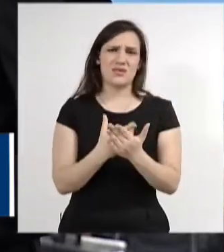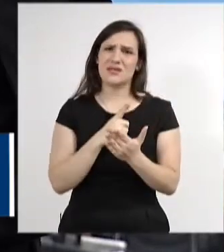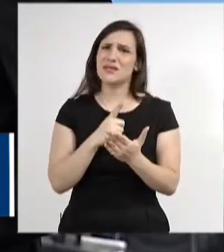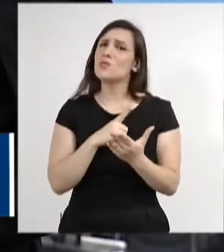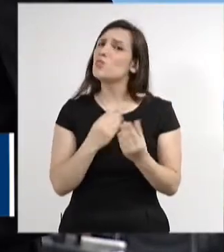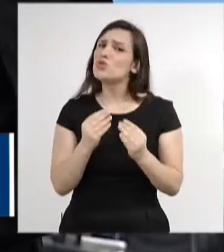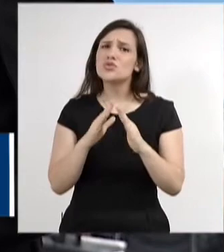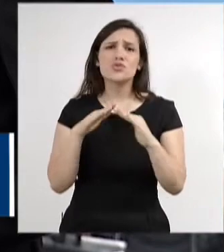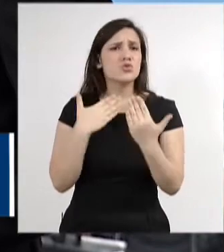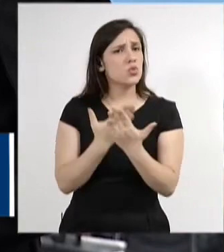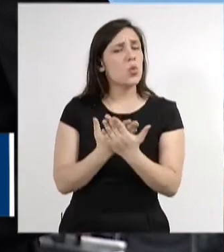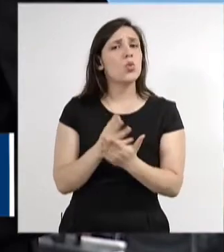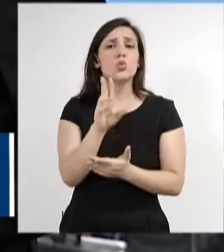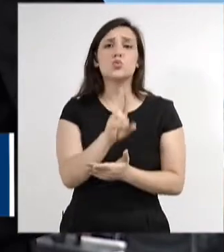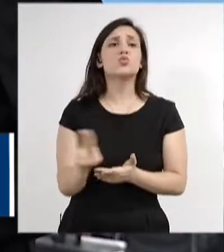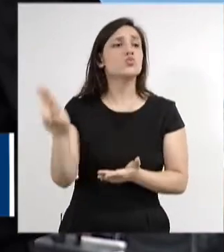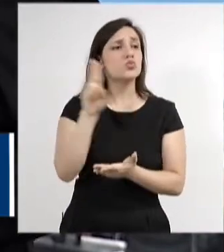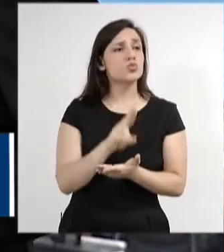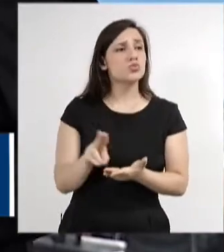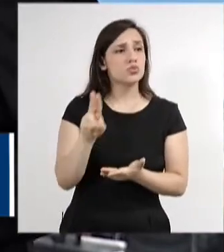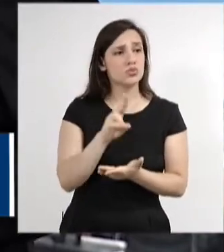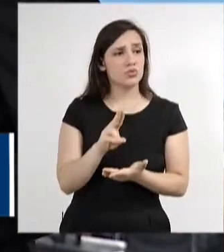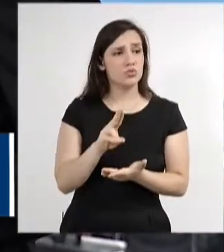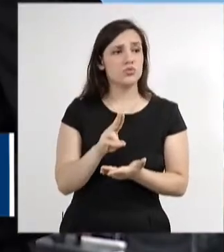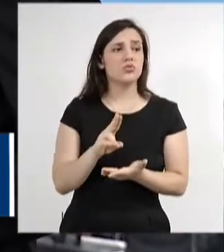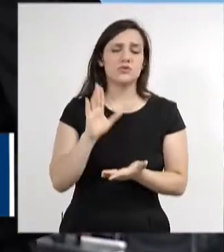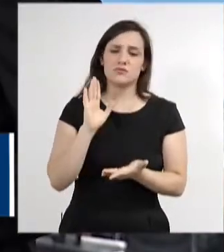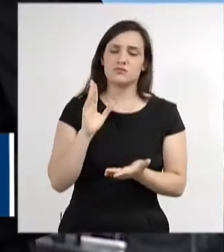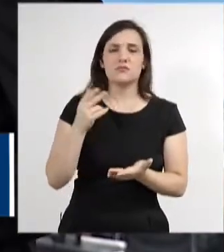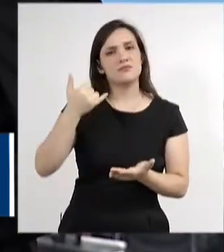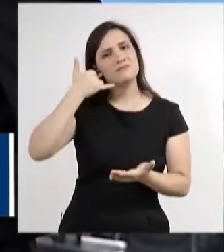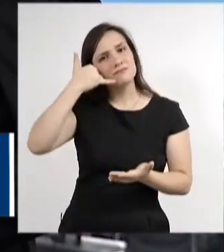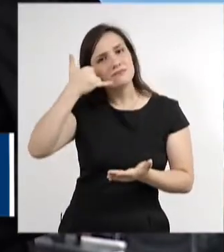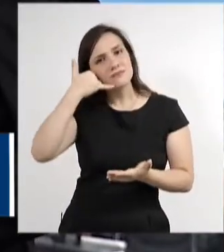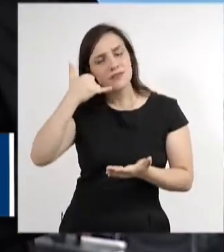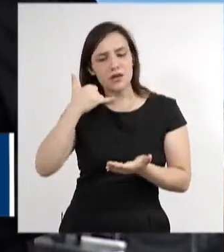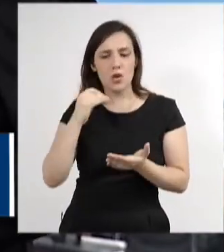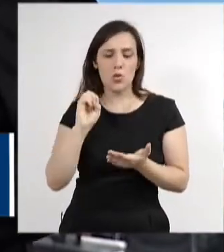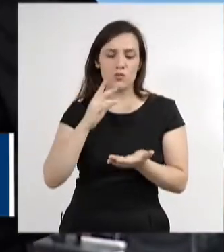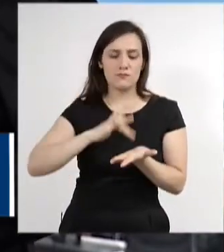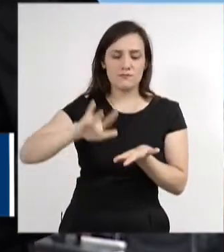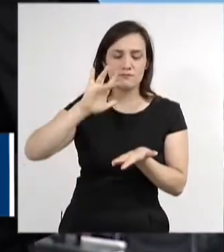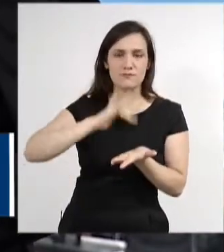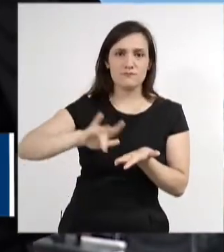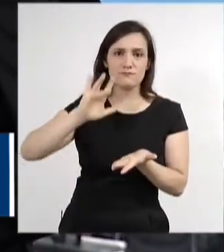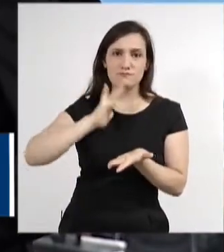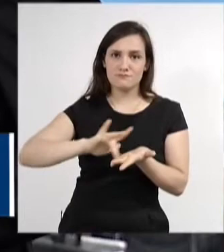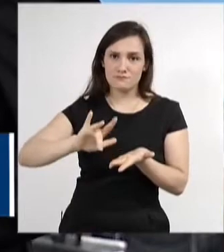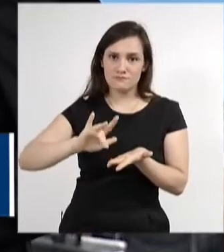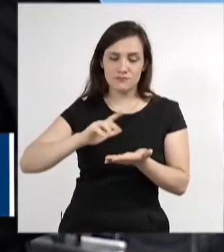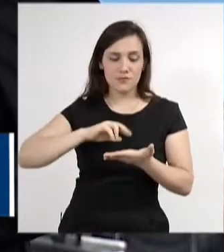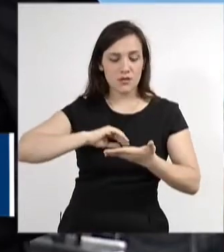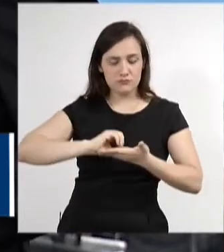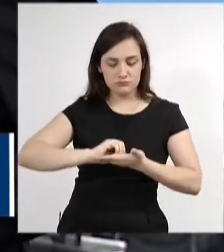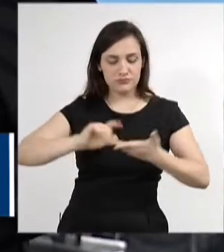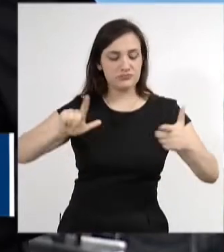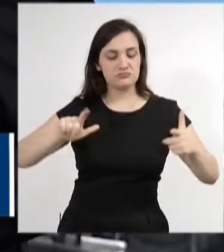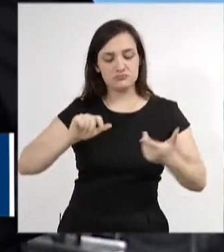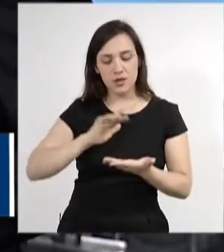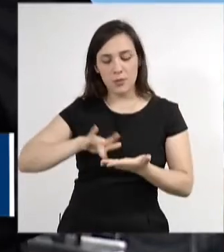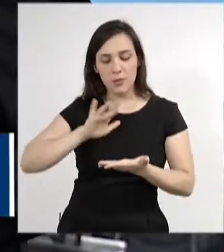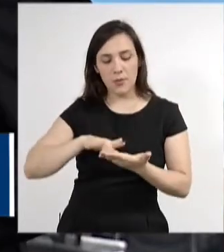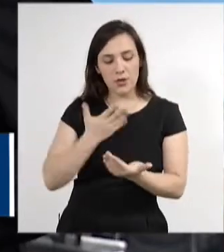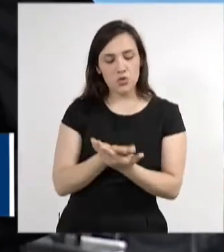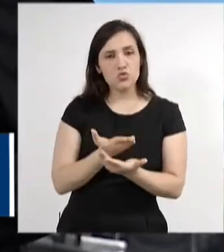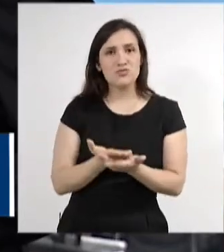muitas escolas que fazem o auxílio de iPad durante as aulas. Então, assim, como proibir o uso dessa